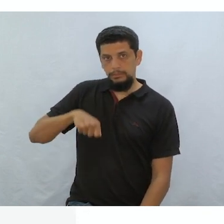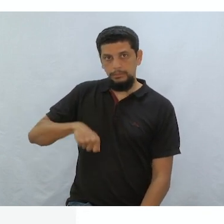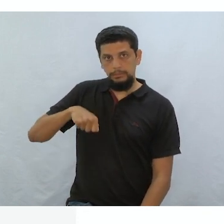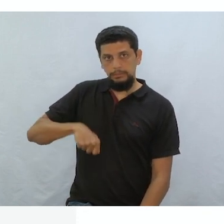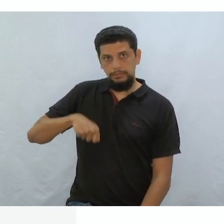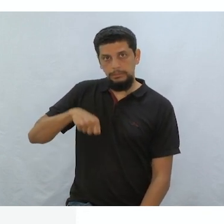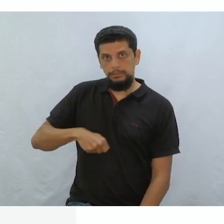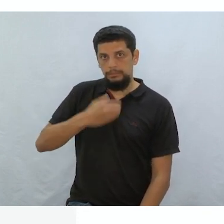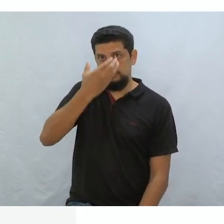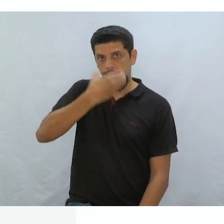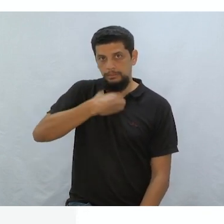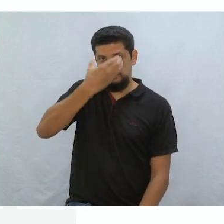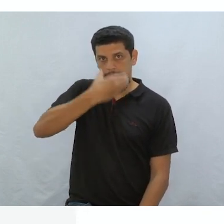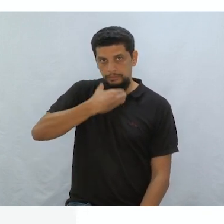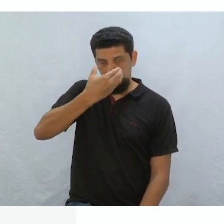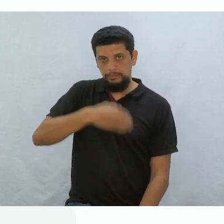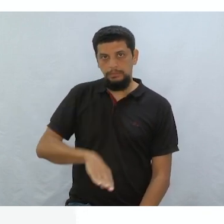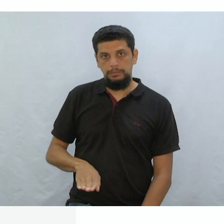maçãs.